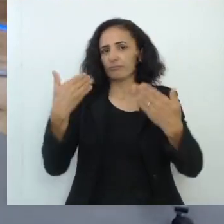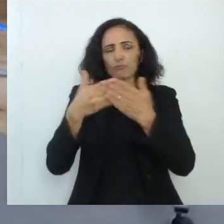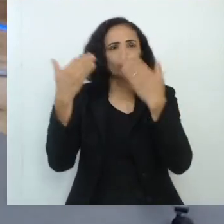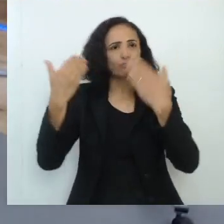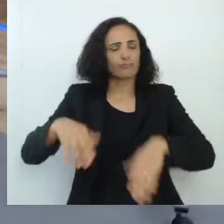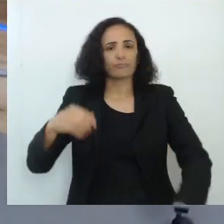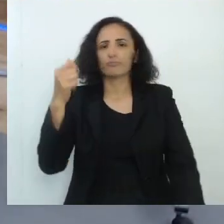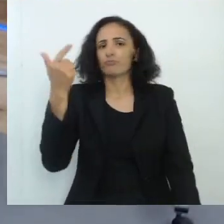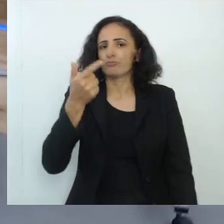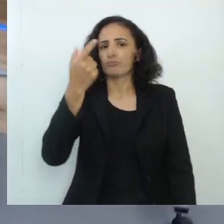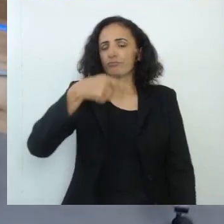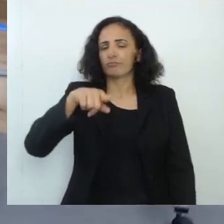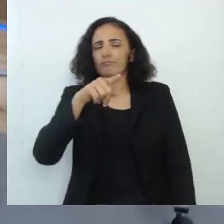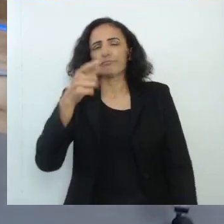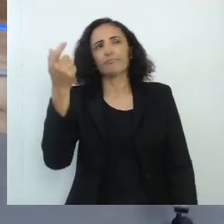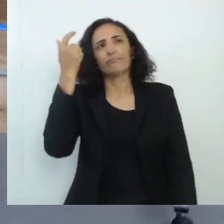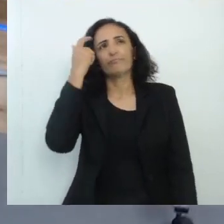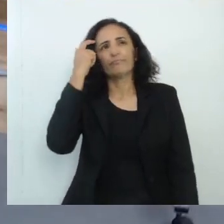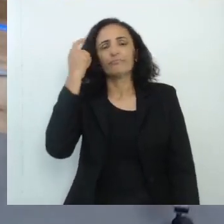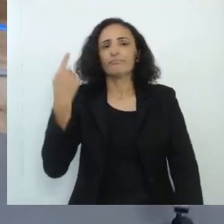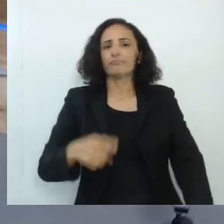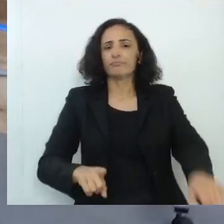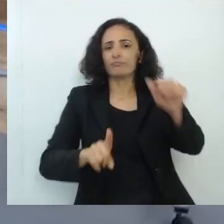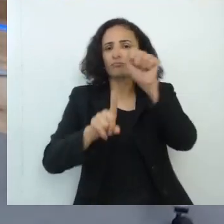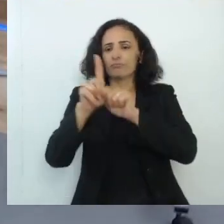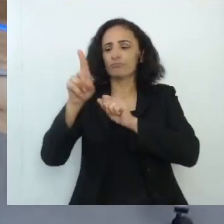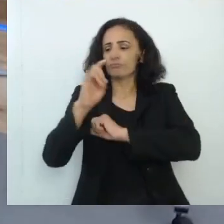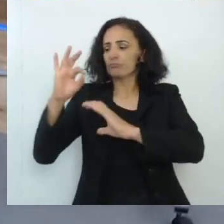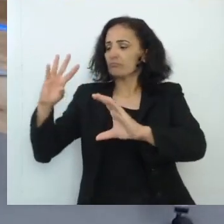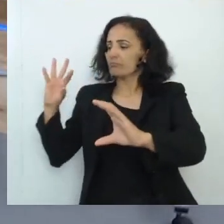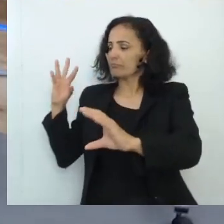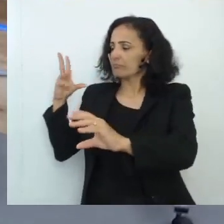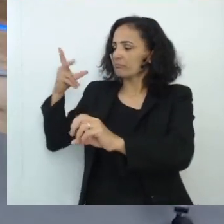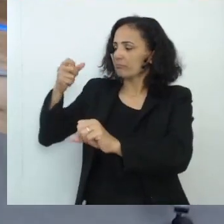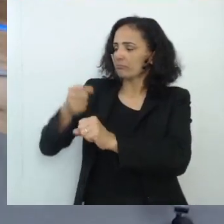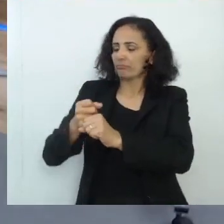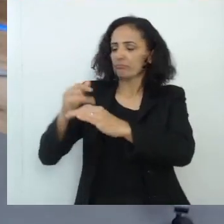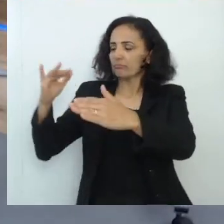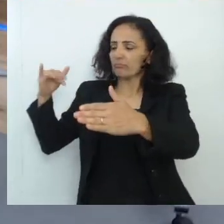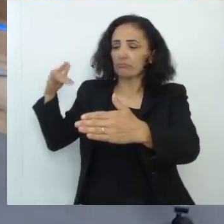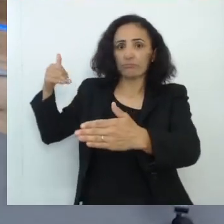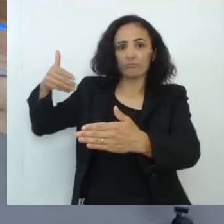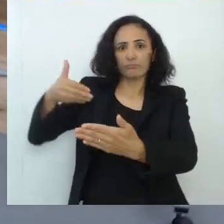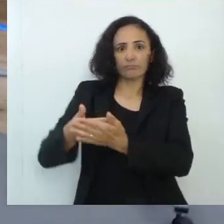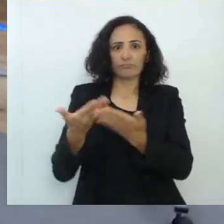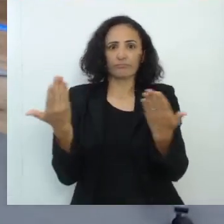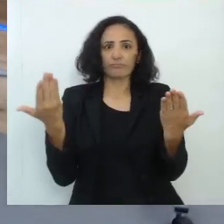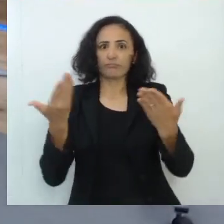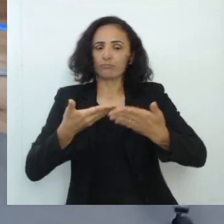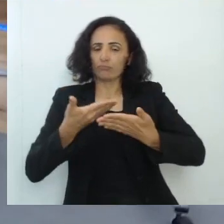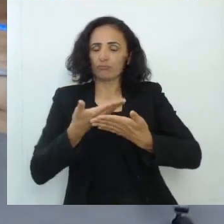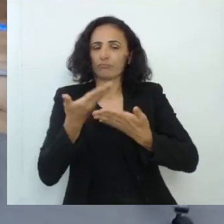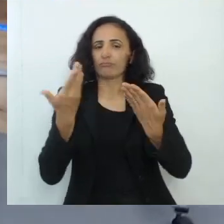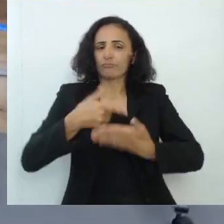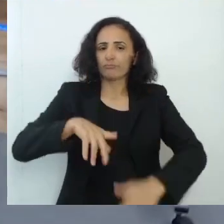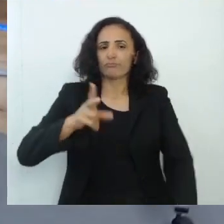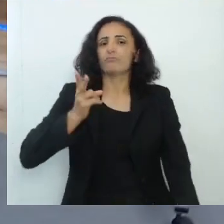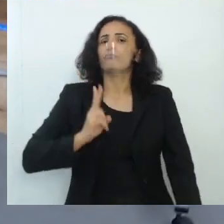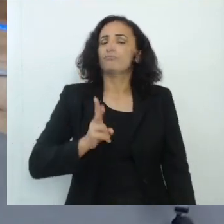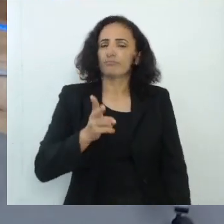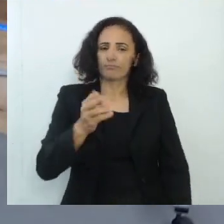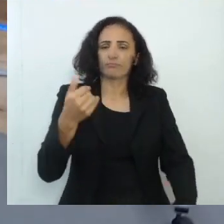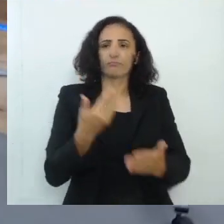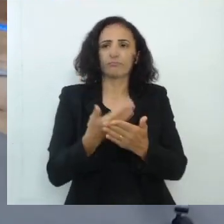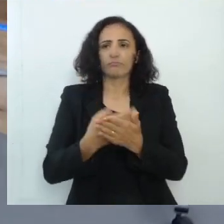2. Tá? Então vocês têm um mês para fazer a revisão final, para chegar tranquilo nessa prova, beleza? E hoje a gente vai continuar a